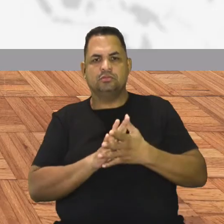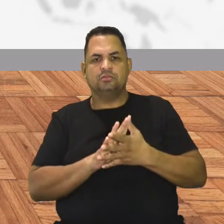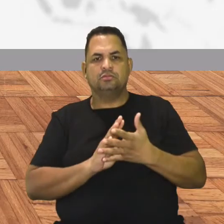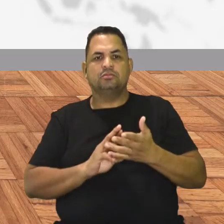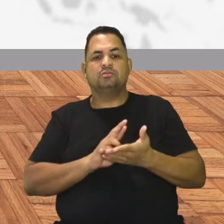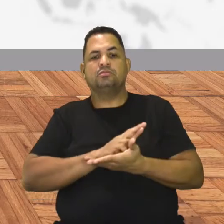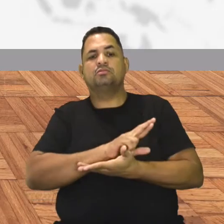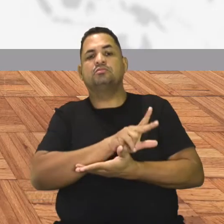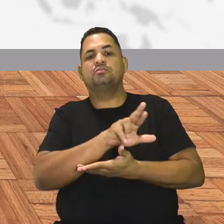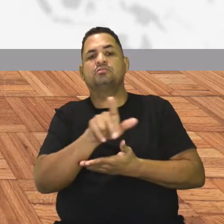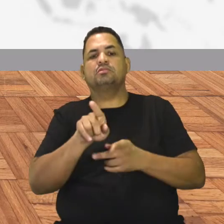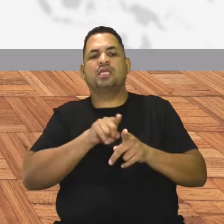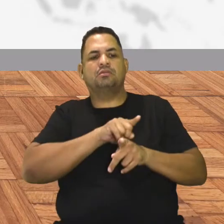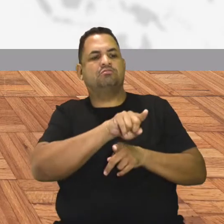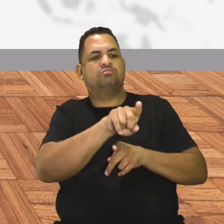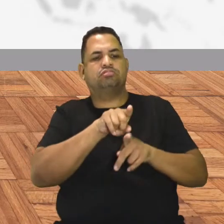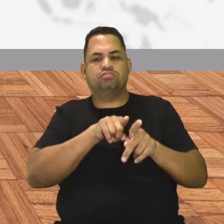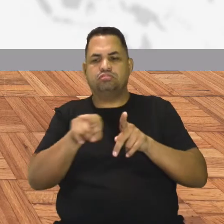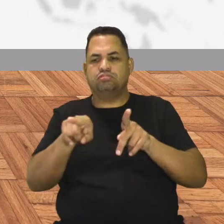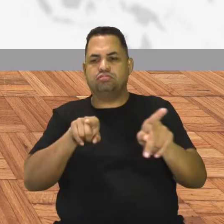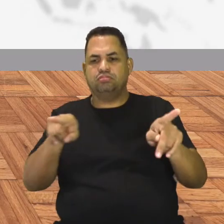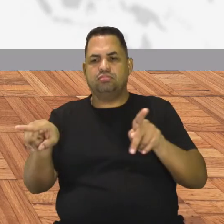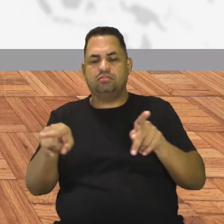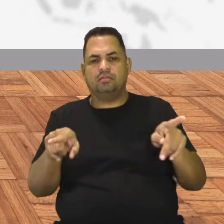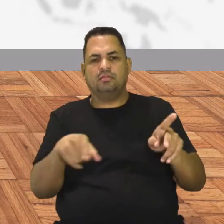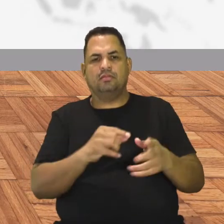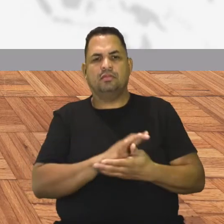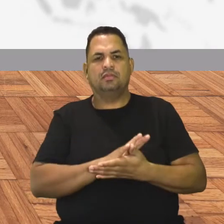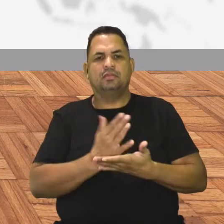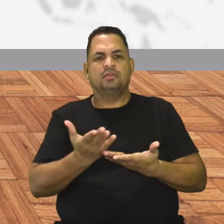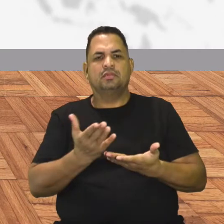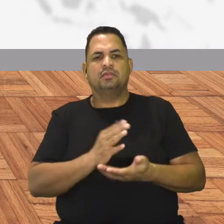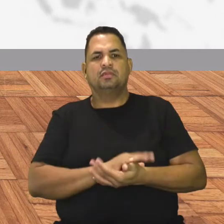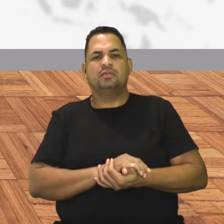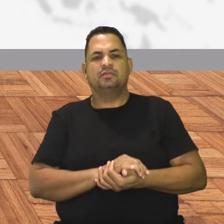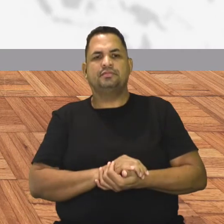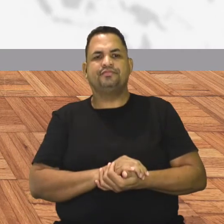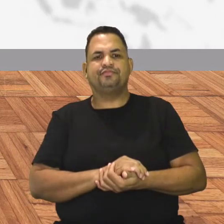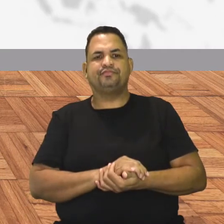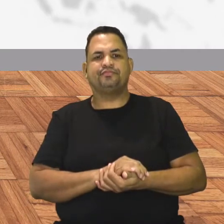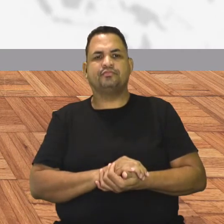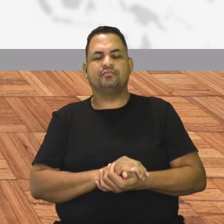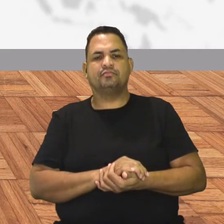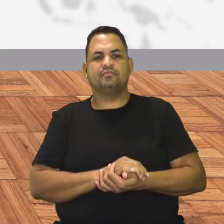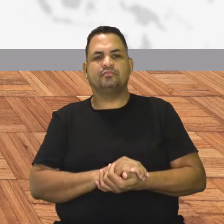é um mundo multipolar. Ele é um mundo que ele está